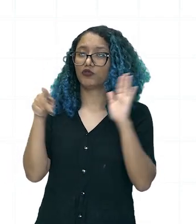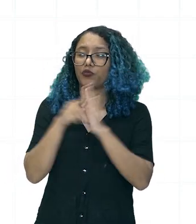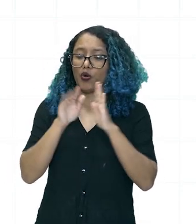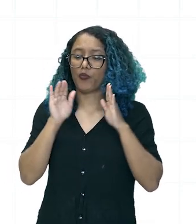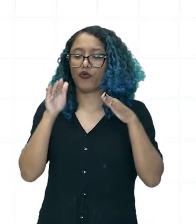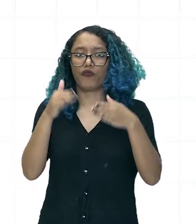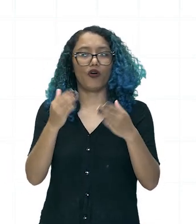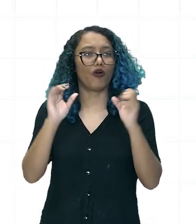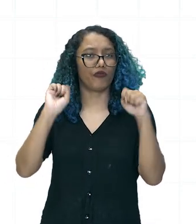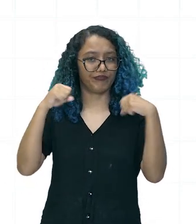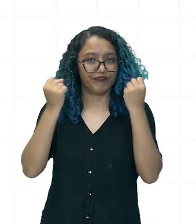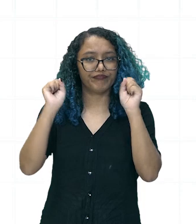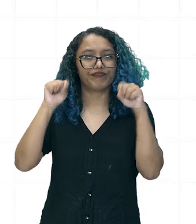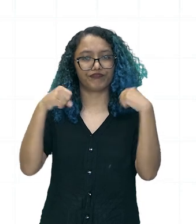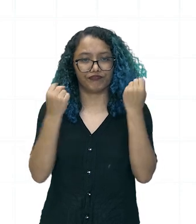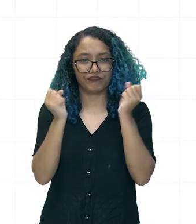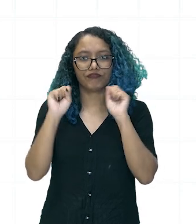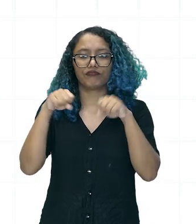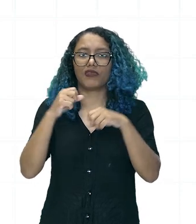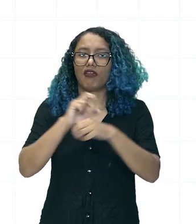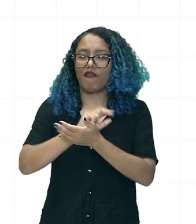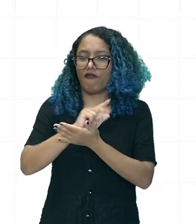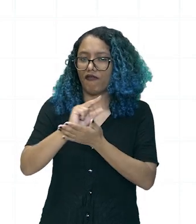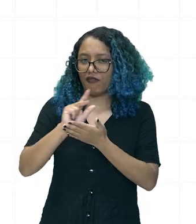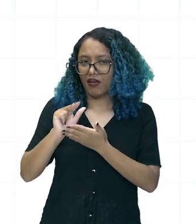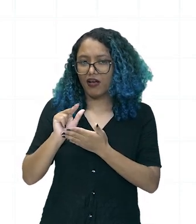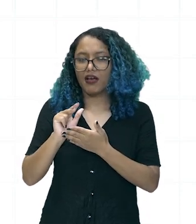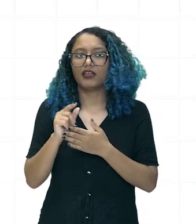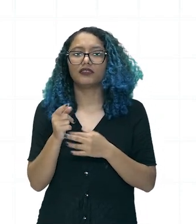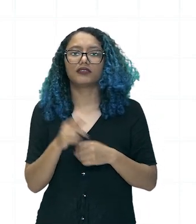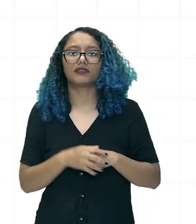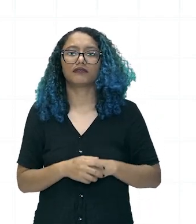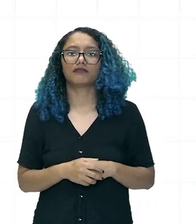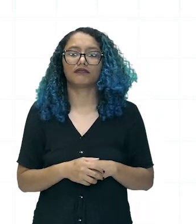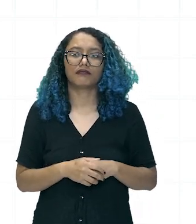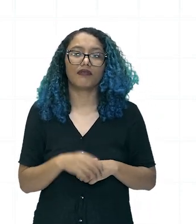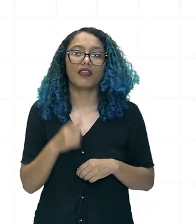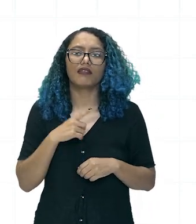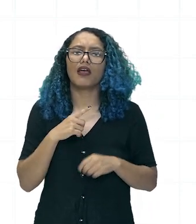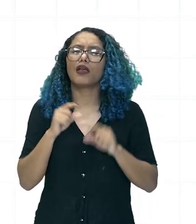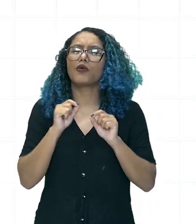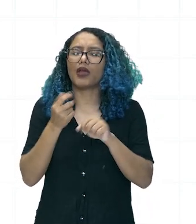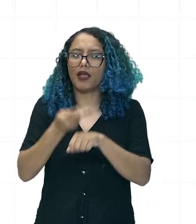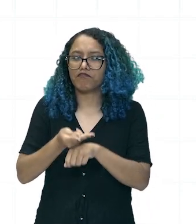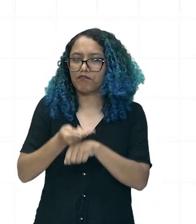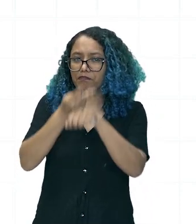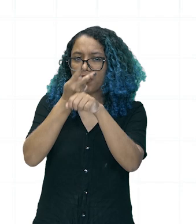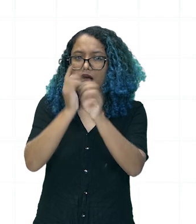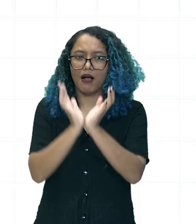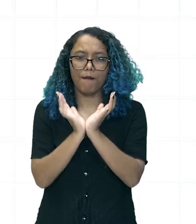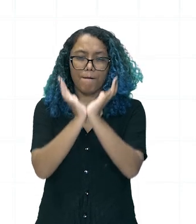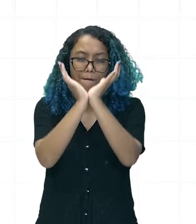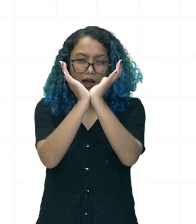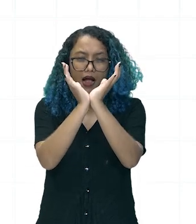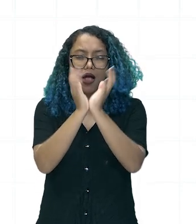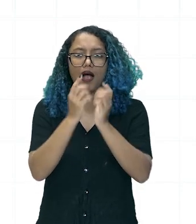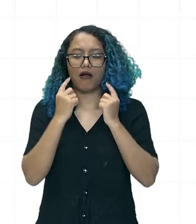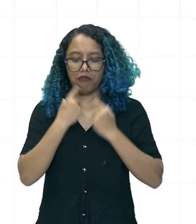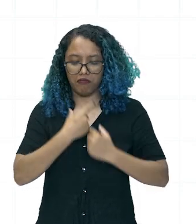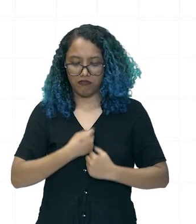ginástica competitiva e a não competitiva. Então, vamos ver características dessas duas vertentes. Começando pela